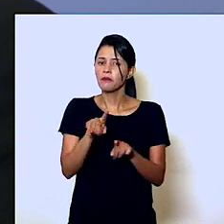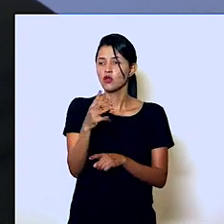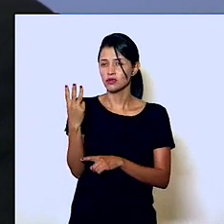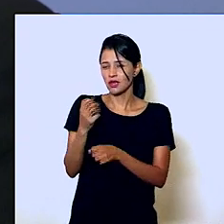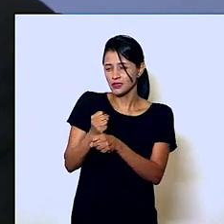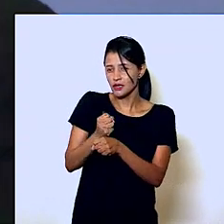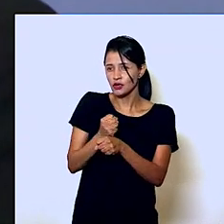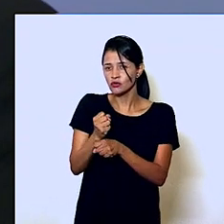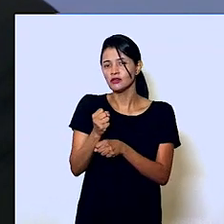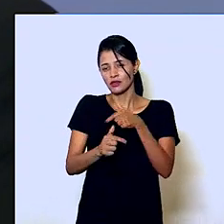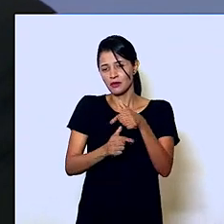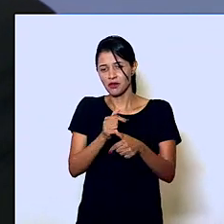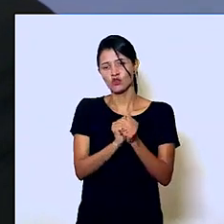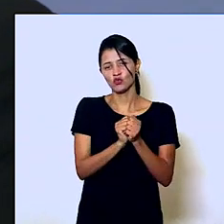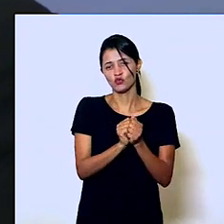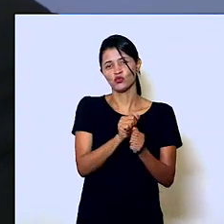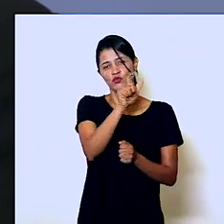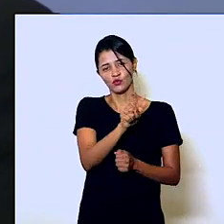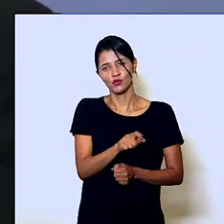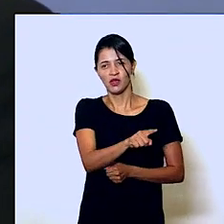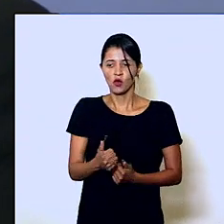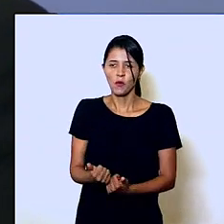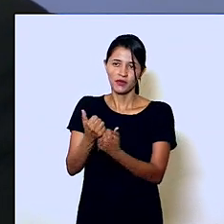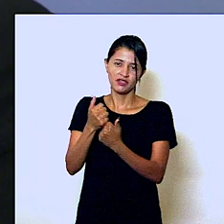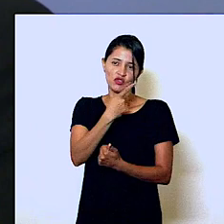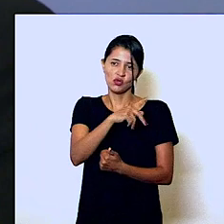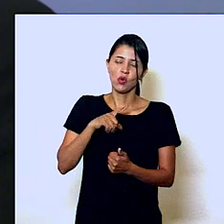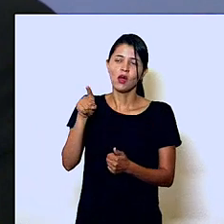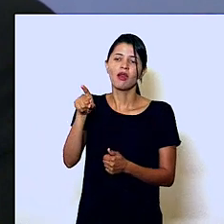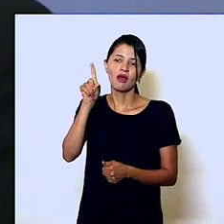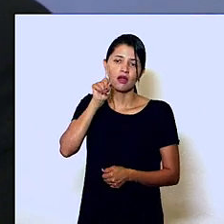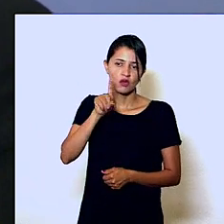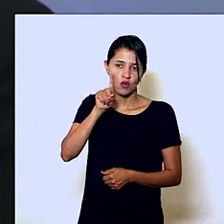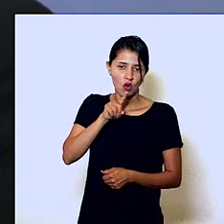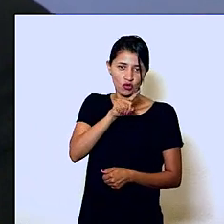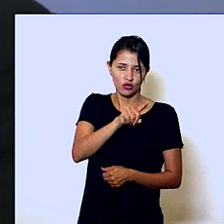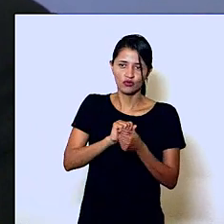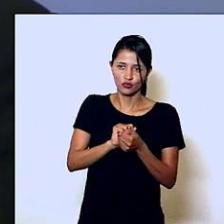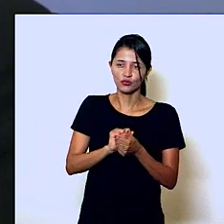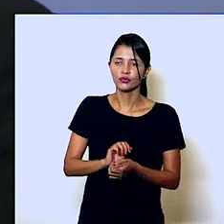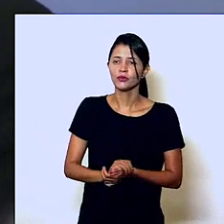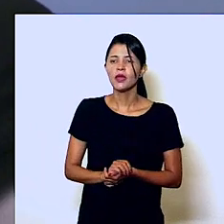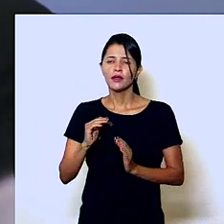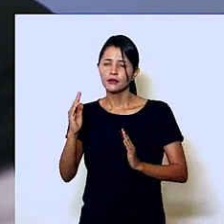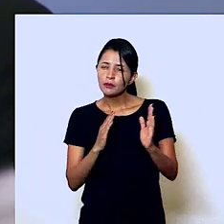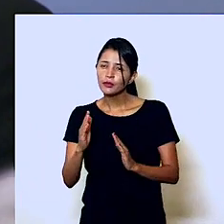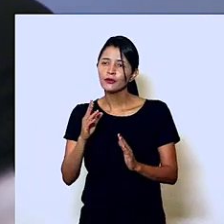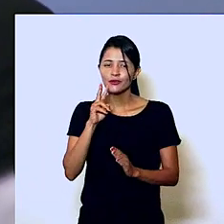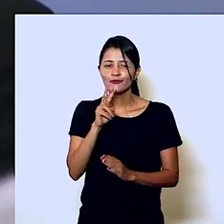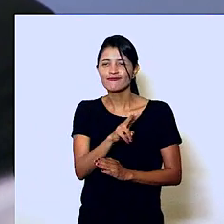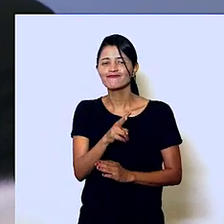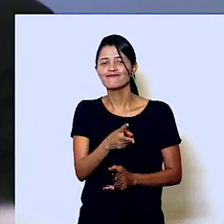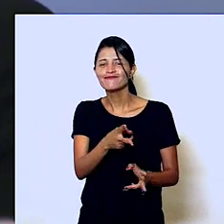ele, como assessor do embaixador na embaixada em Washington. E, nesse período, eu pude testemunhar novamente